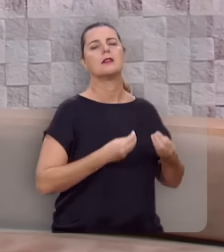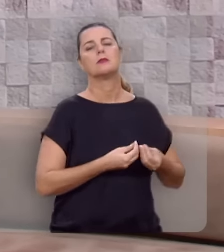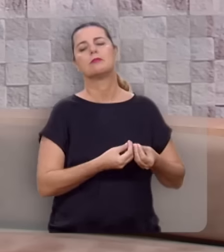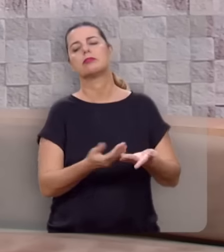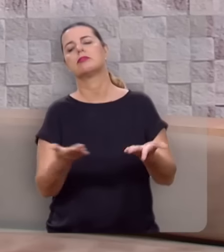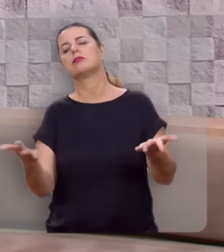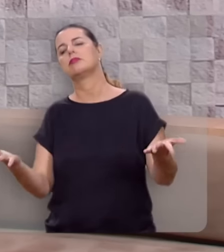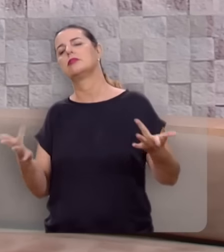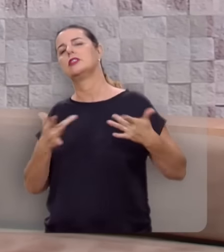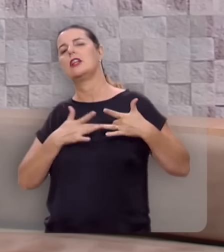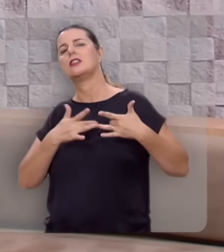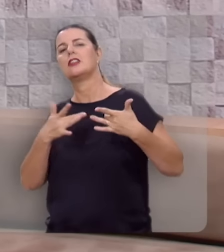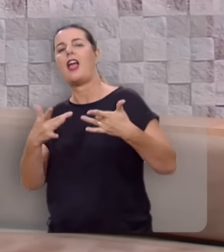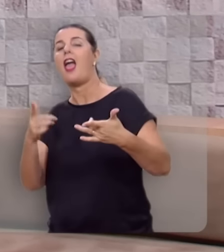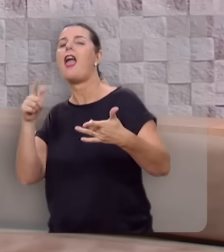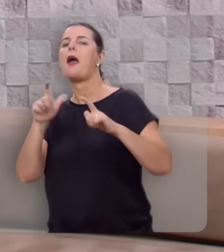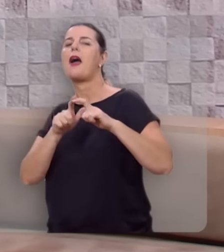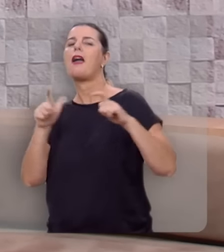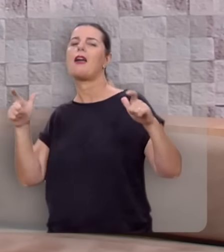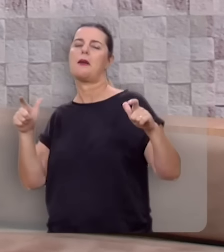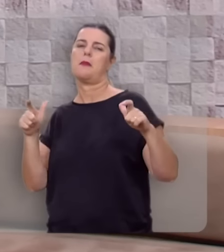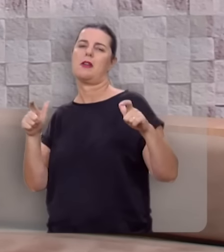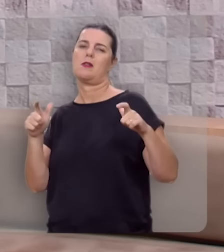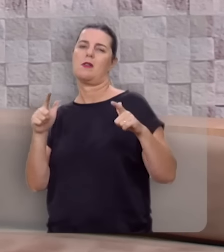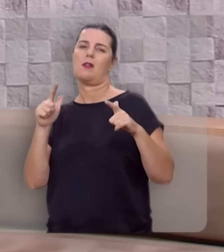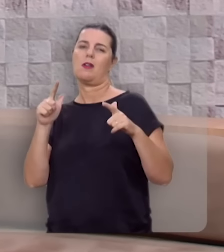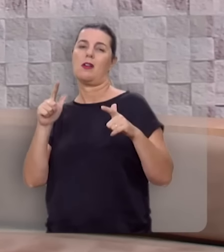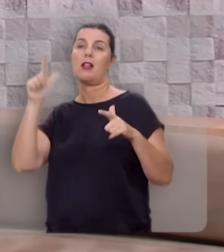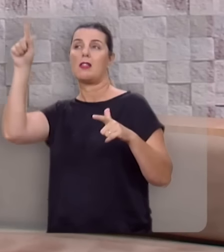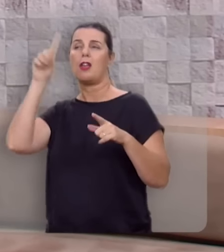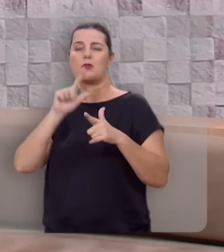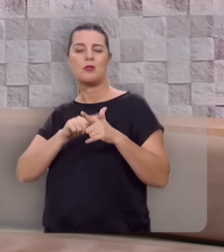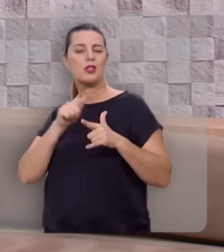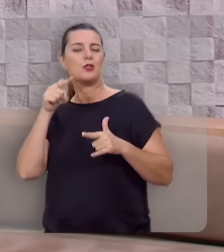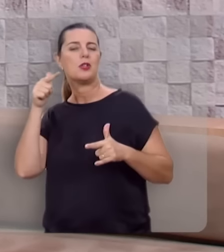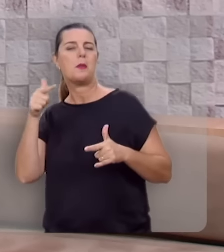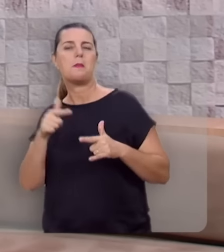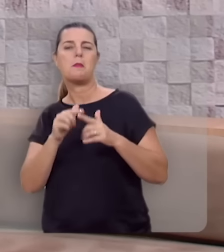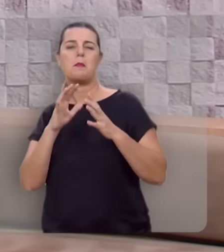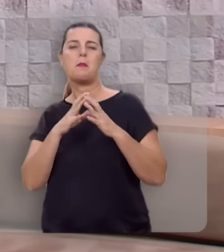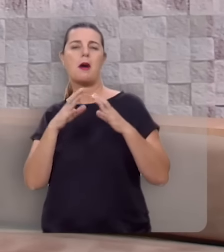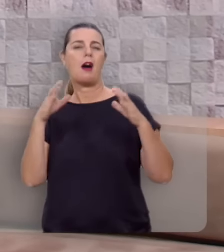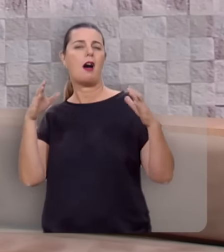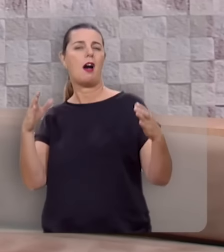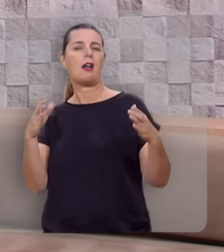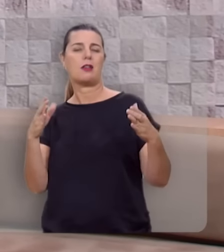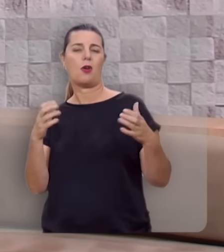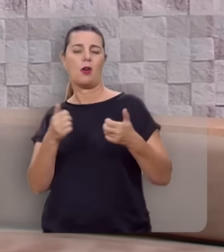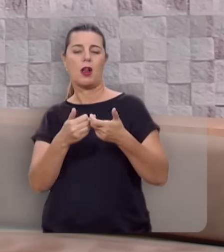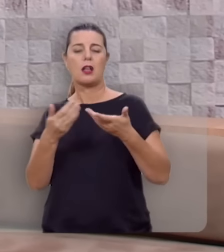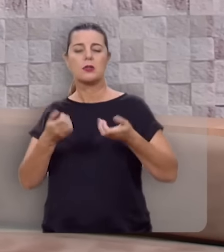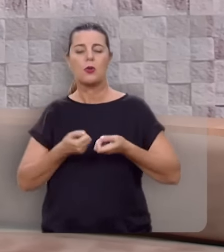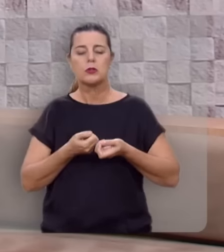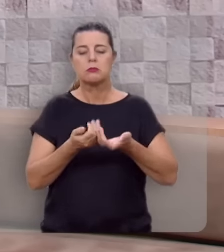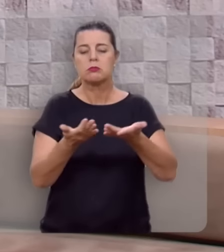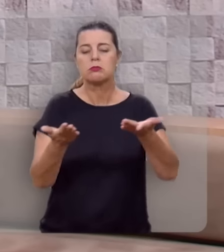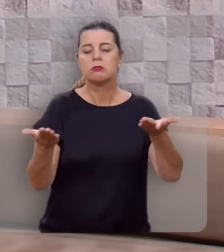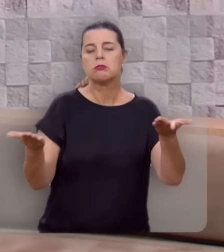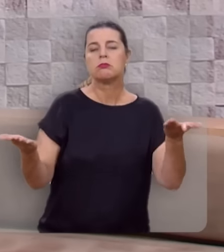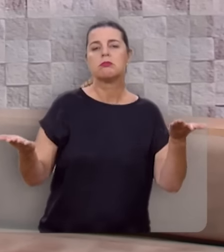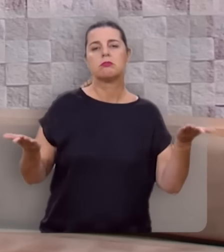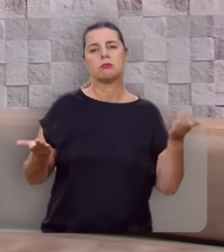com generosidade. Deus multiplica não a semente que comemos, mas a semente que repartimos